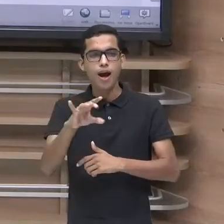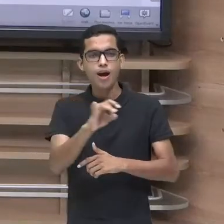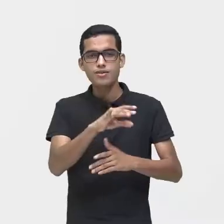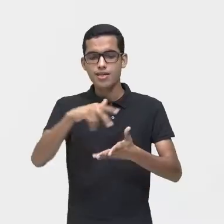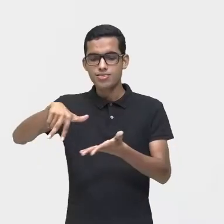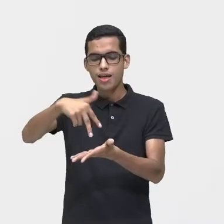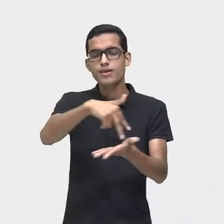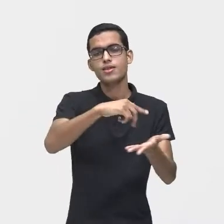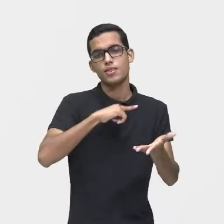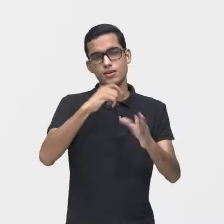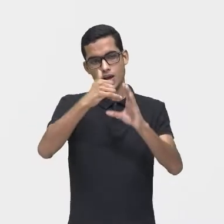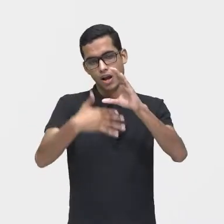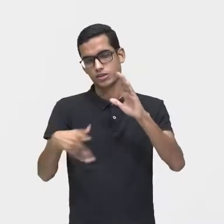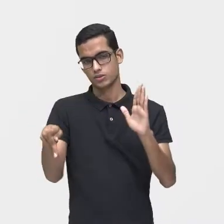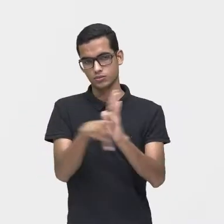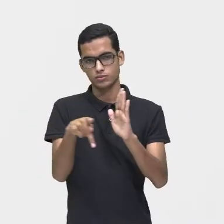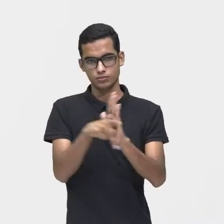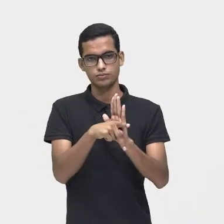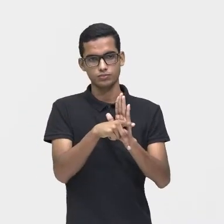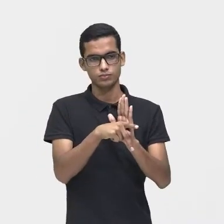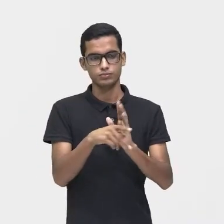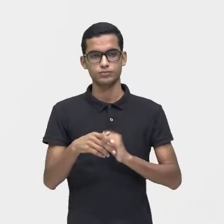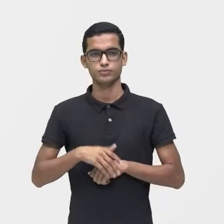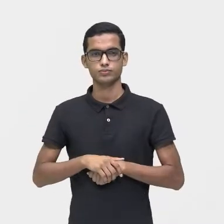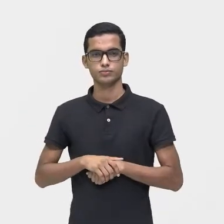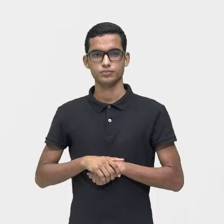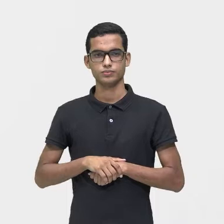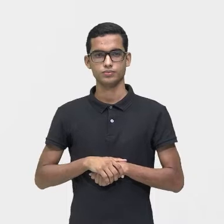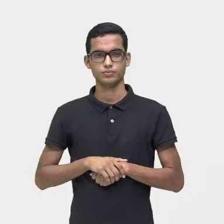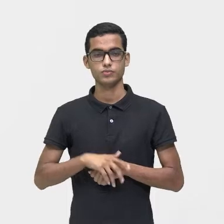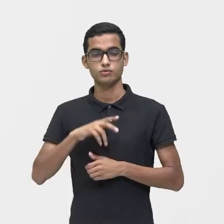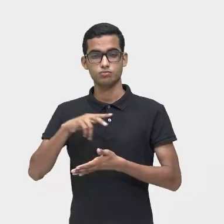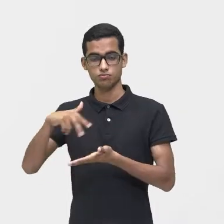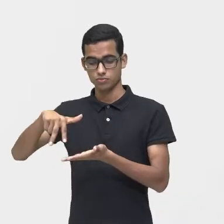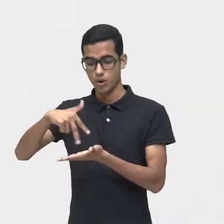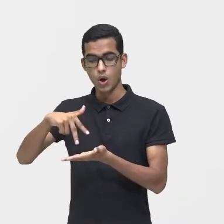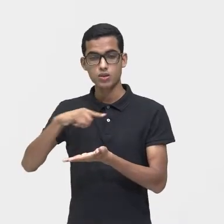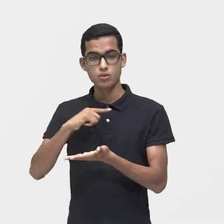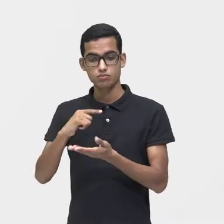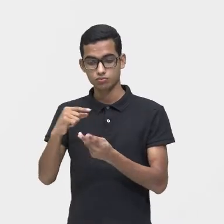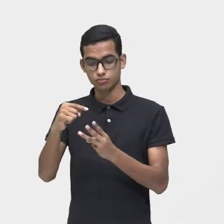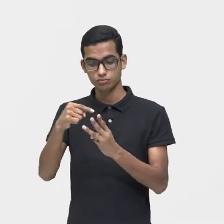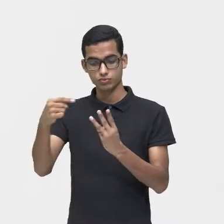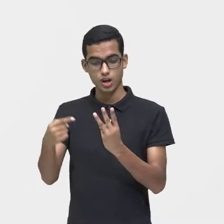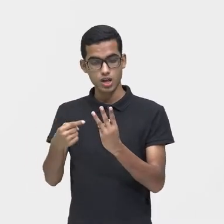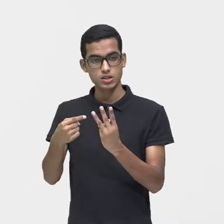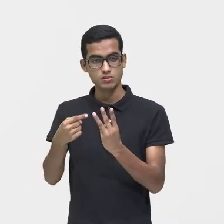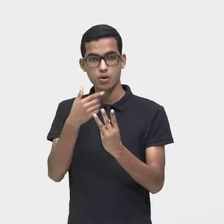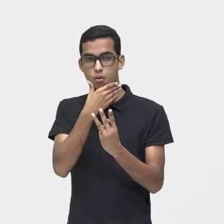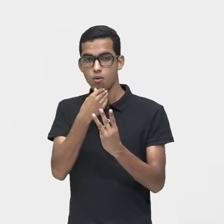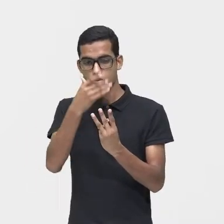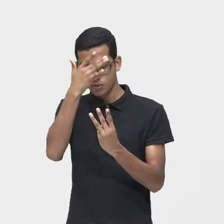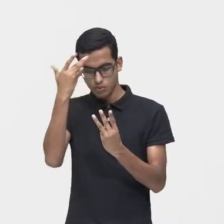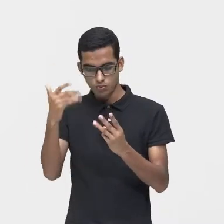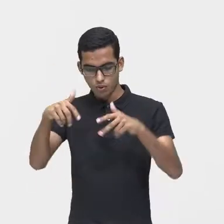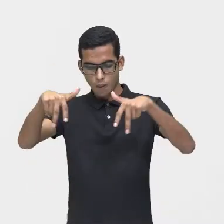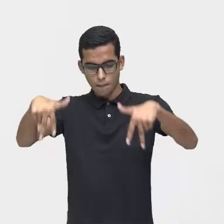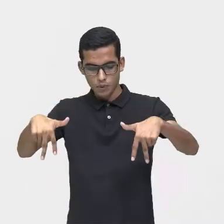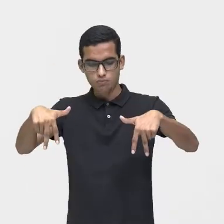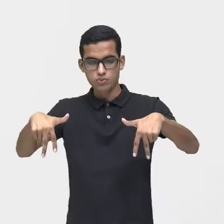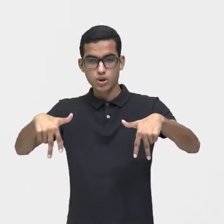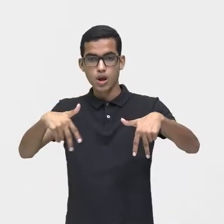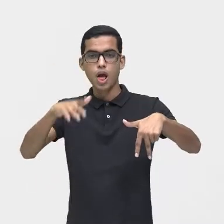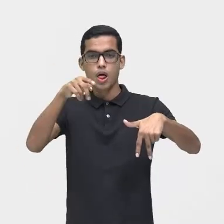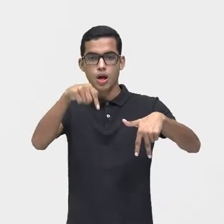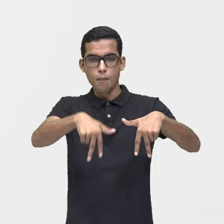olha só, os dançarinos, eles são distribuídos em trios. No meio, um índio tocando um iapurutu, que é uma